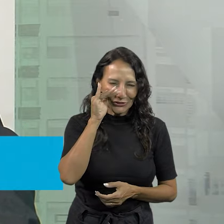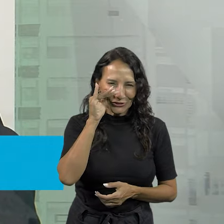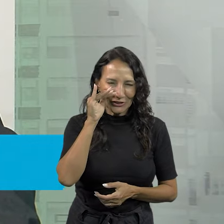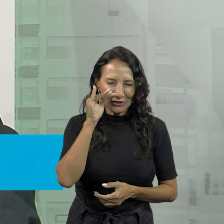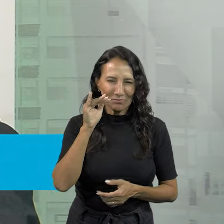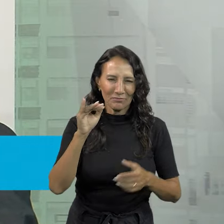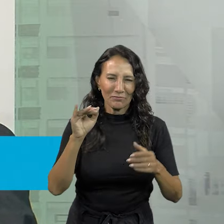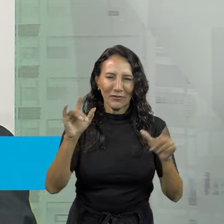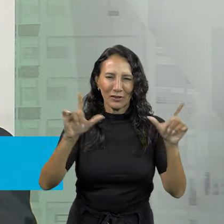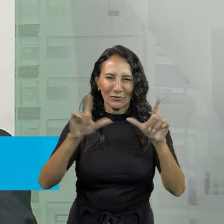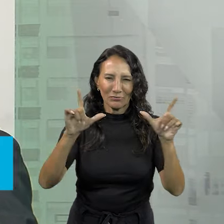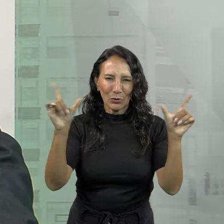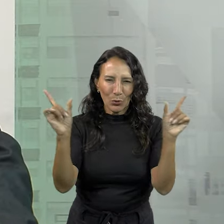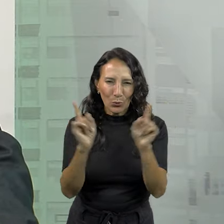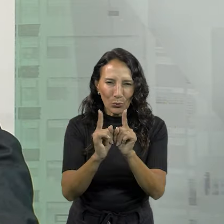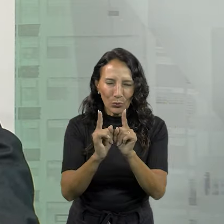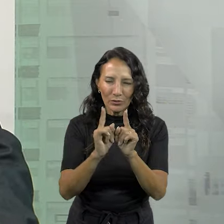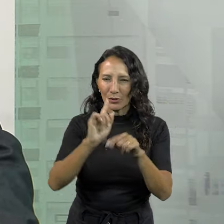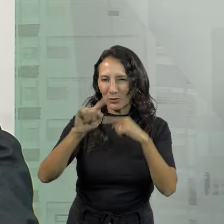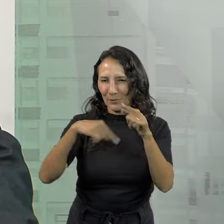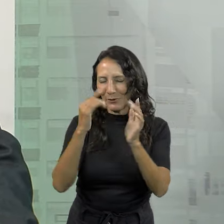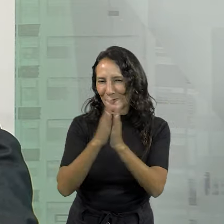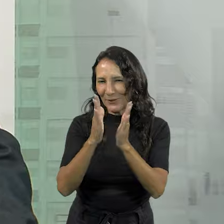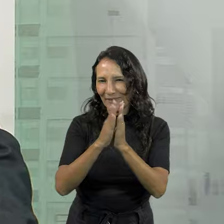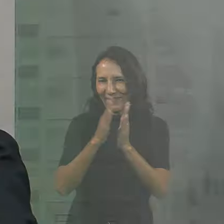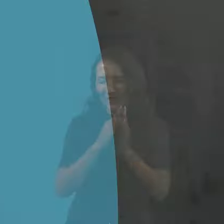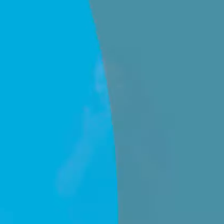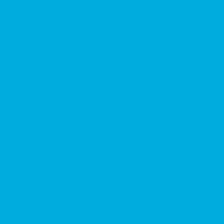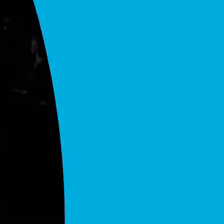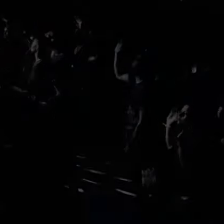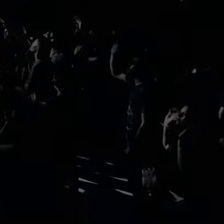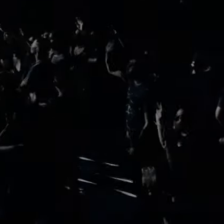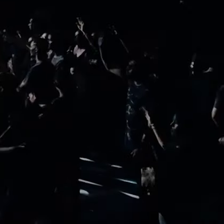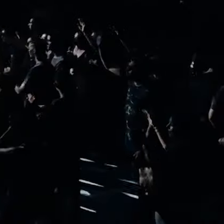quero orar e fazer um convite especial novamente para você.